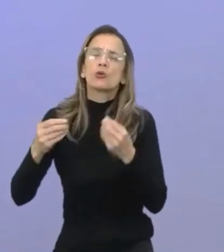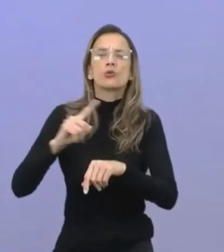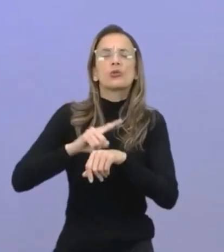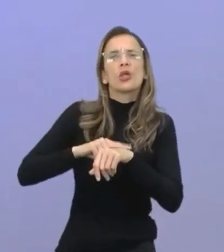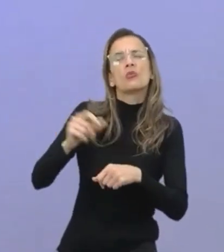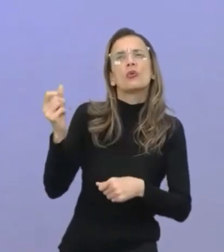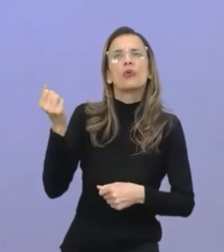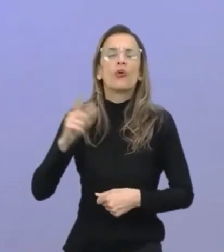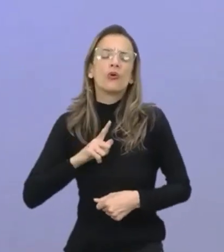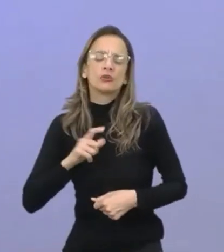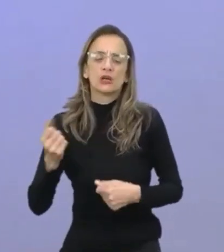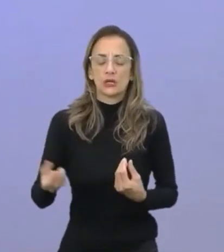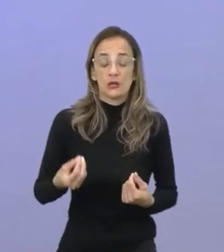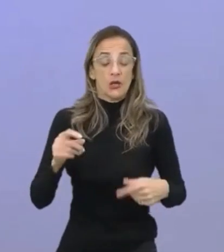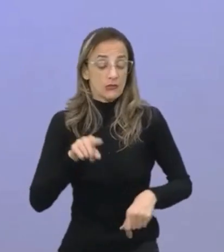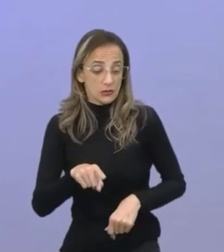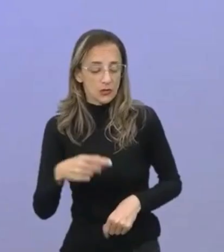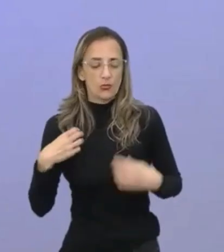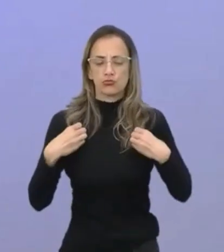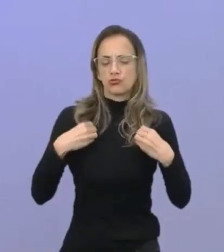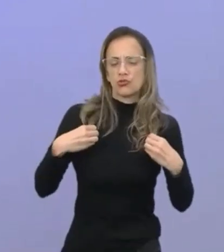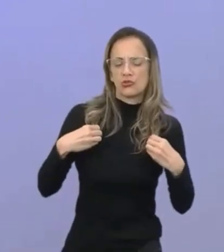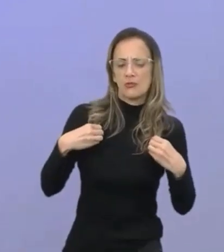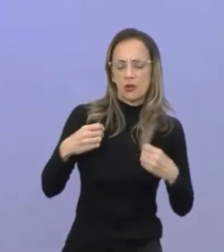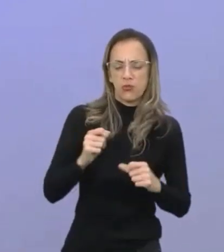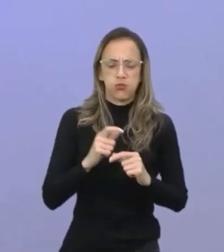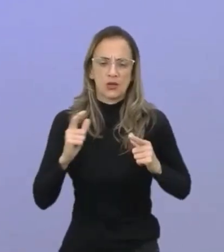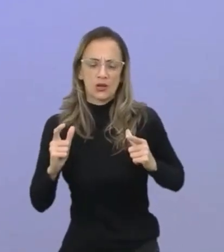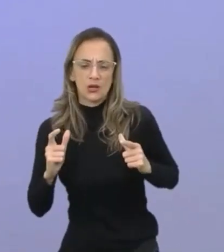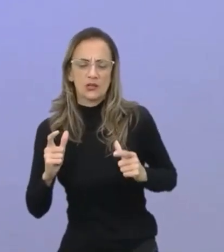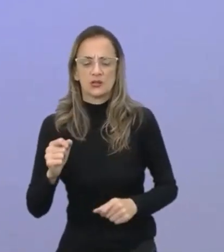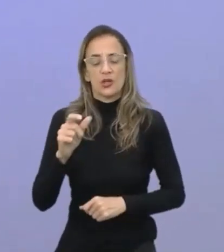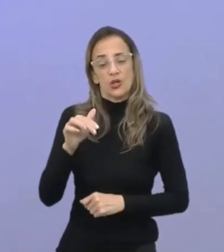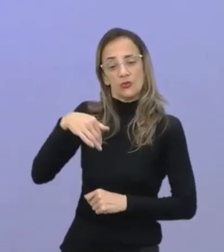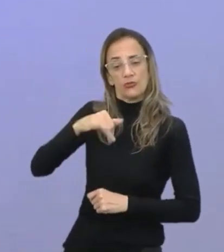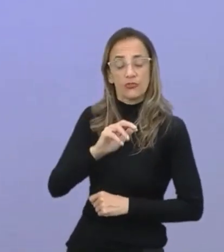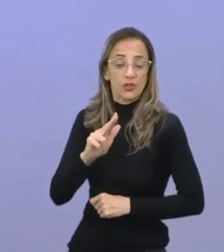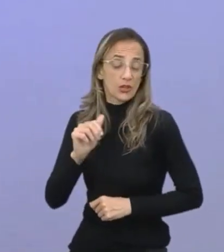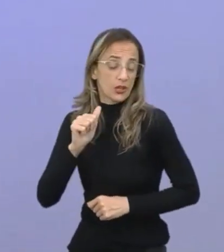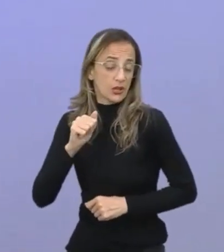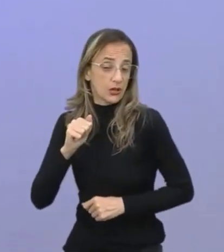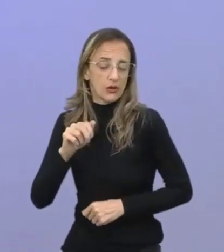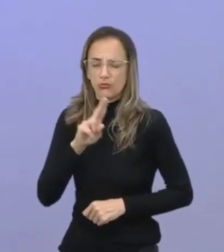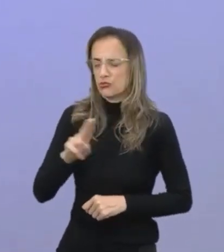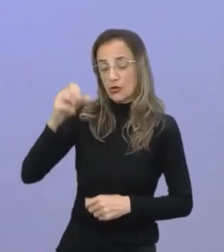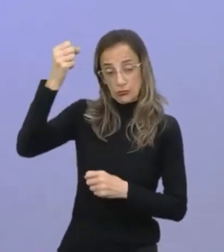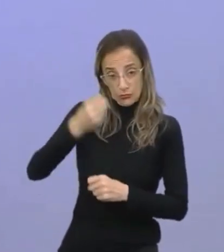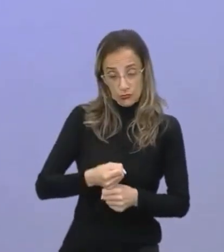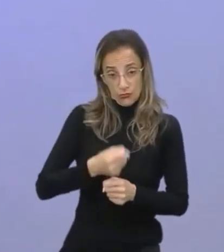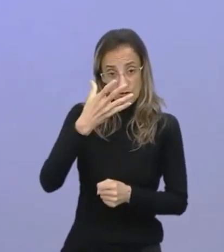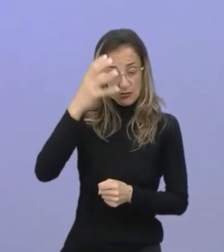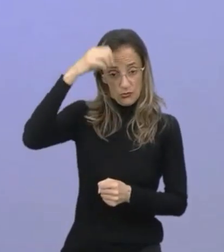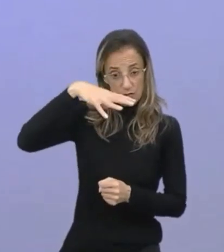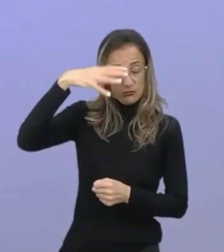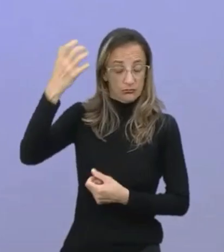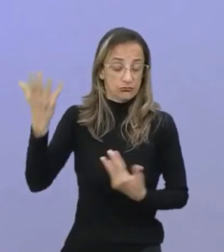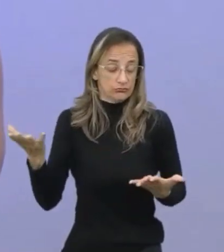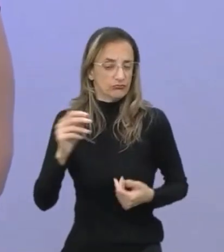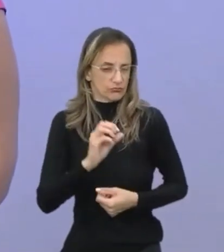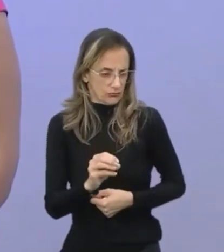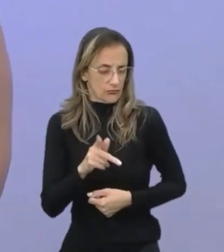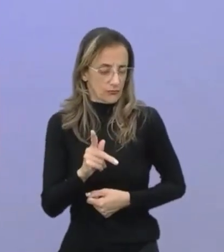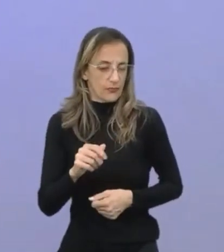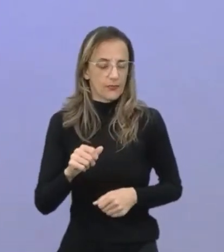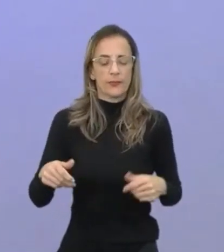você vai decidir se você coloca uma blusa mais grossa, se você coloca uma blusa mais fina, se você leva um guarda-chuva, ok, professores? E aí a gente vai relembrar também o conceito